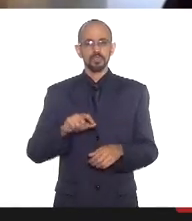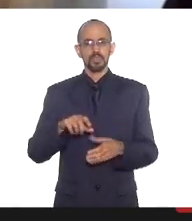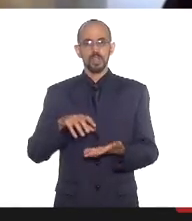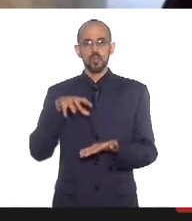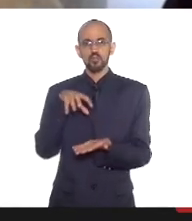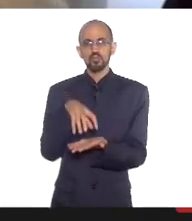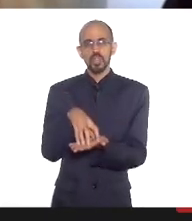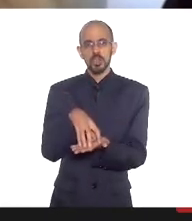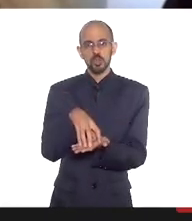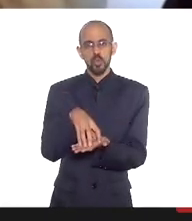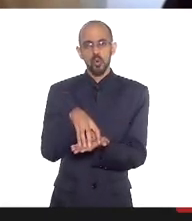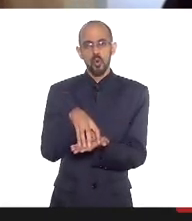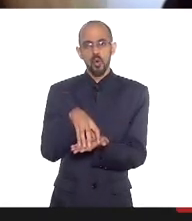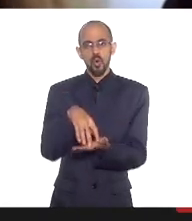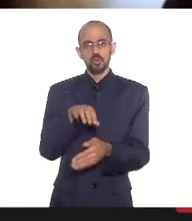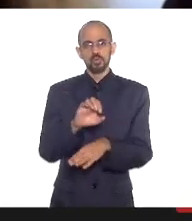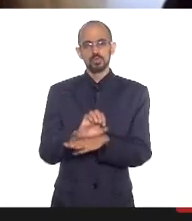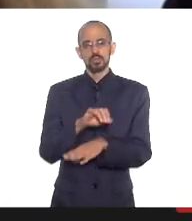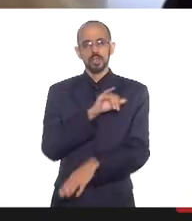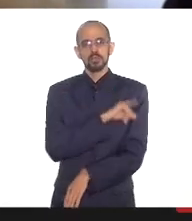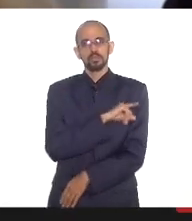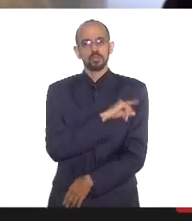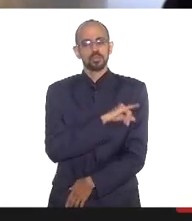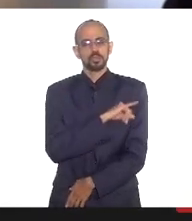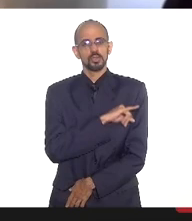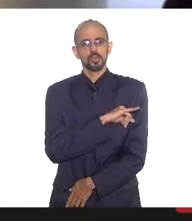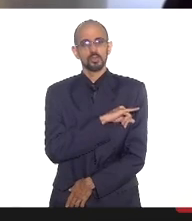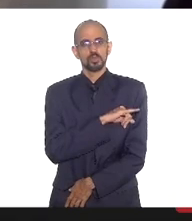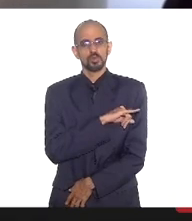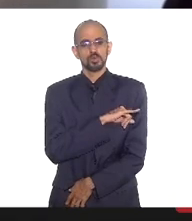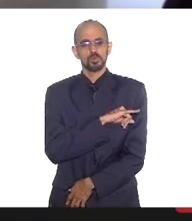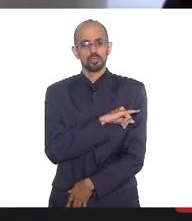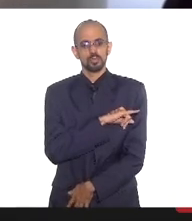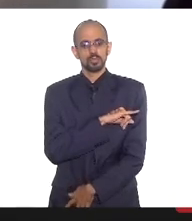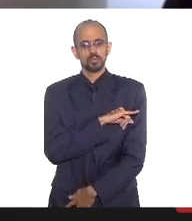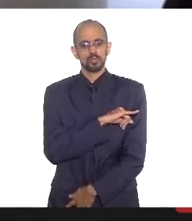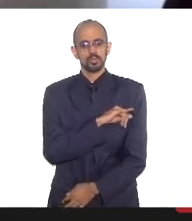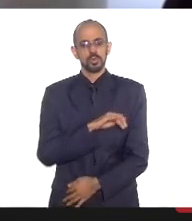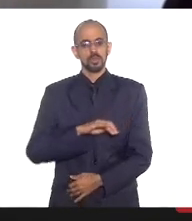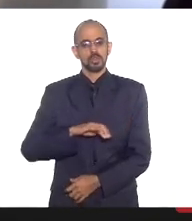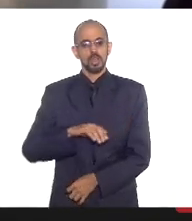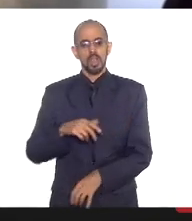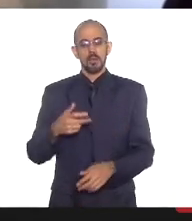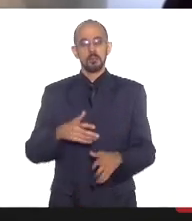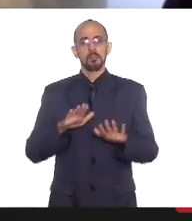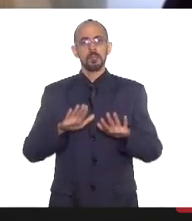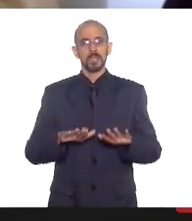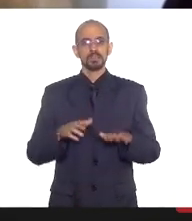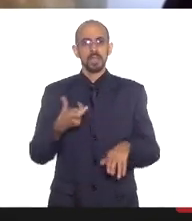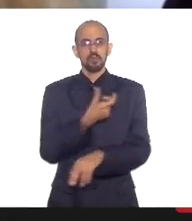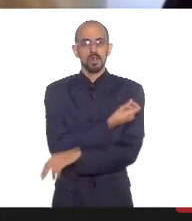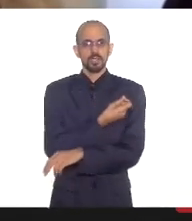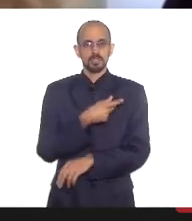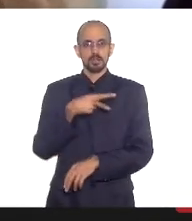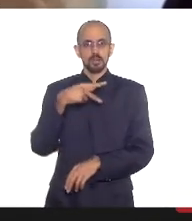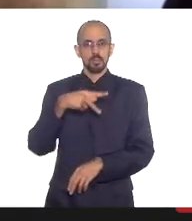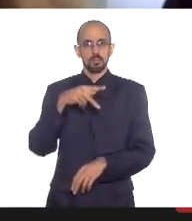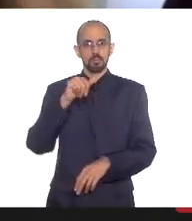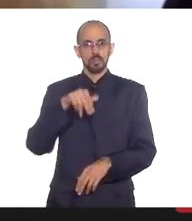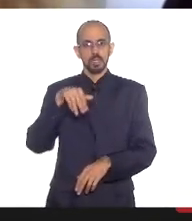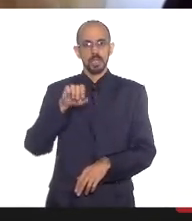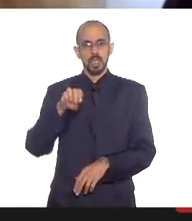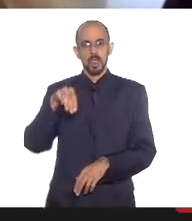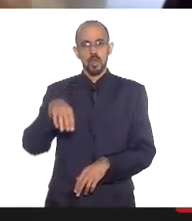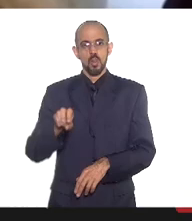centralizou no estado do Rio de Janeiro Oi e a vacina pneu pneumo